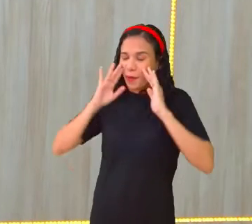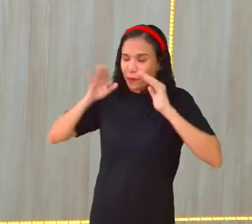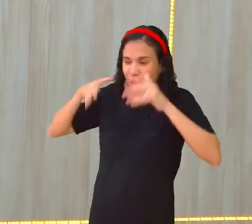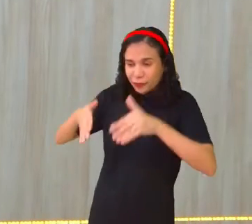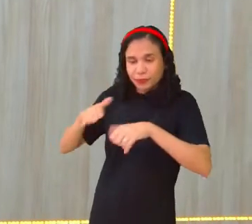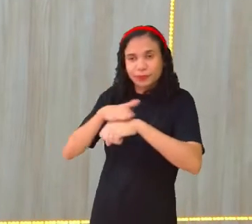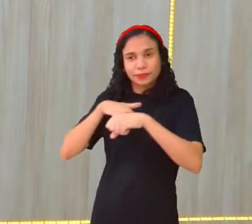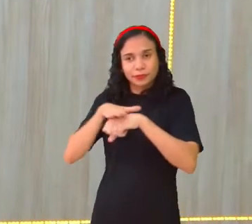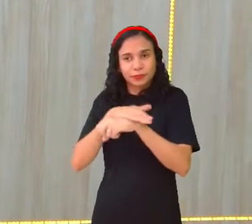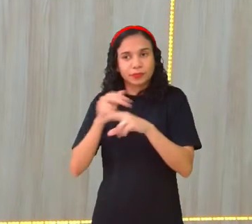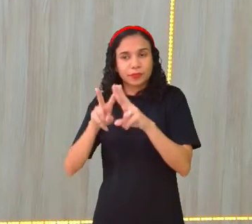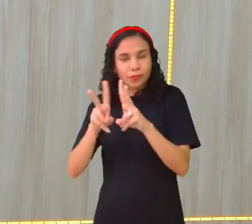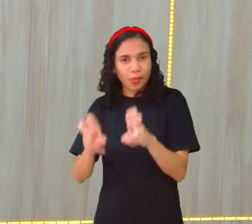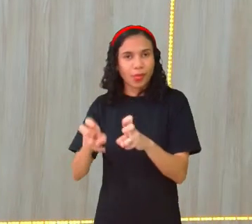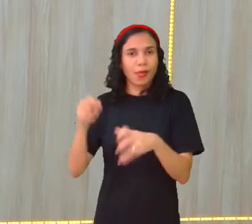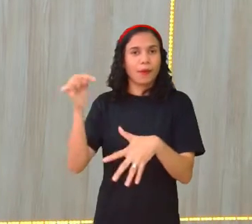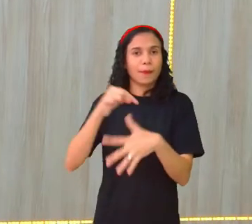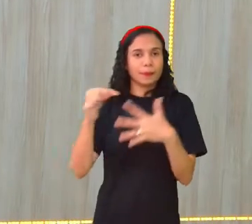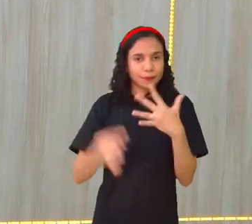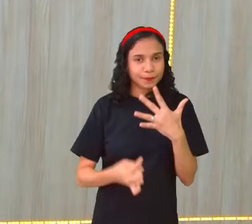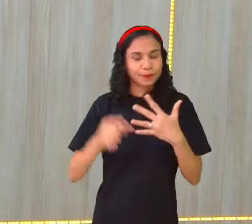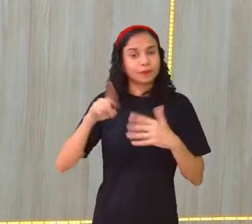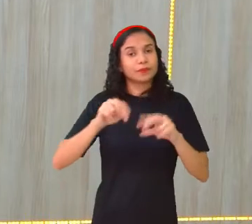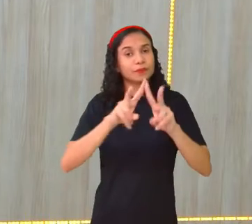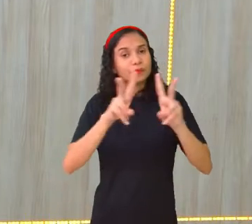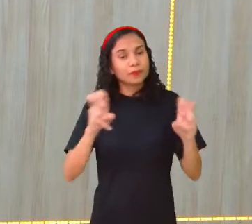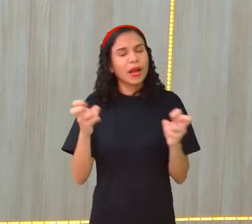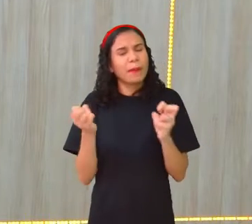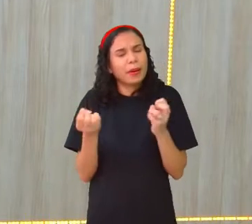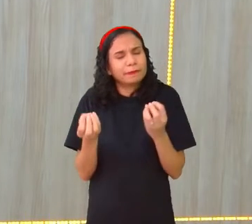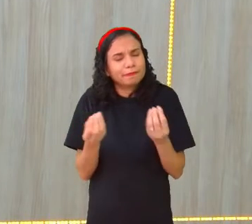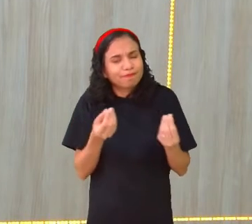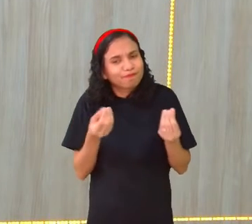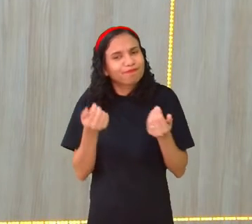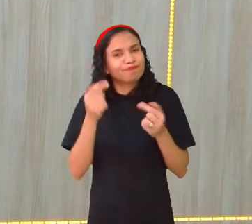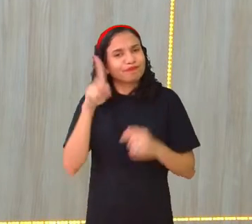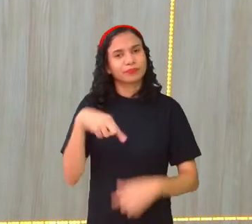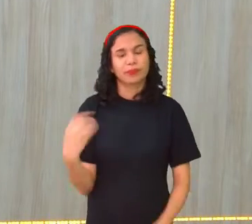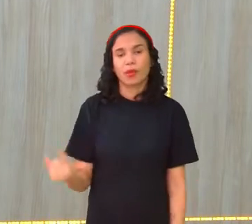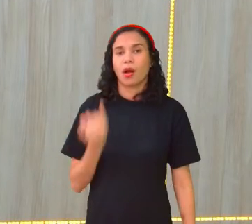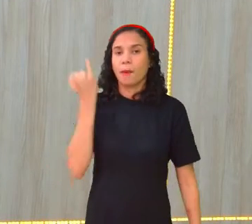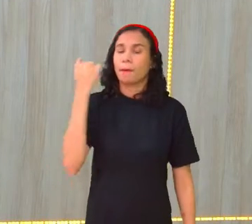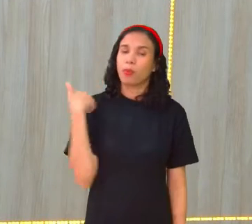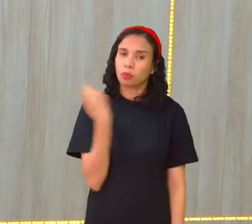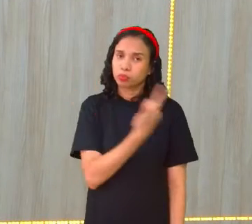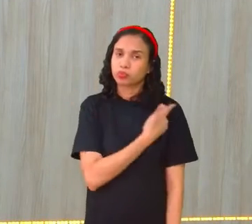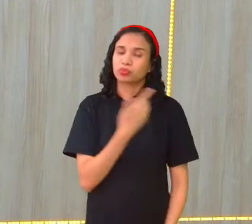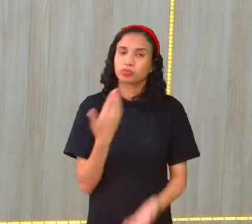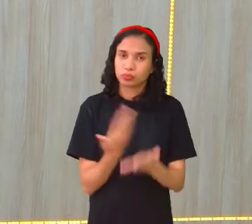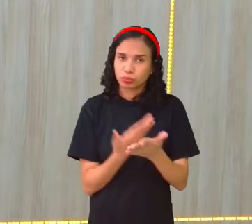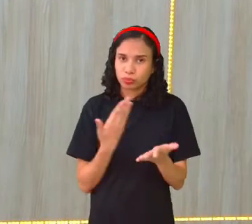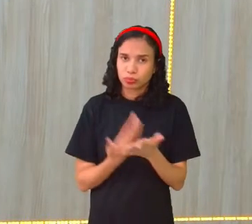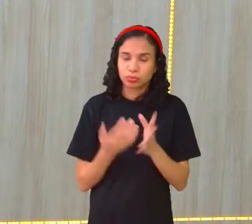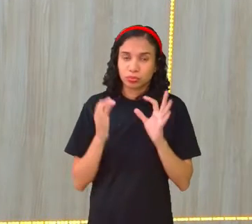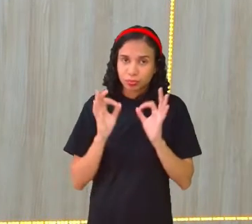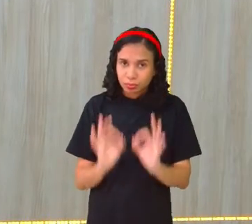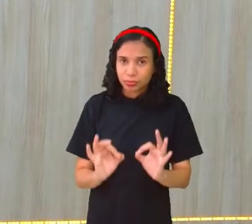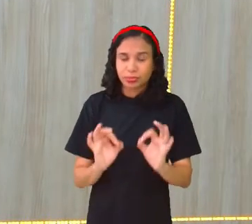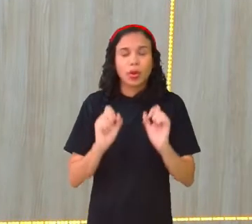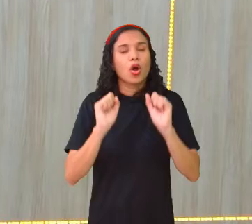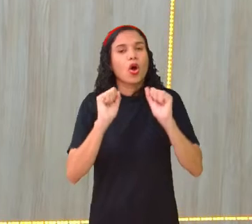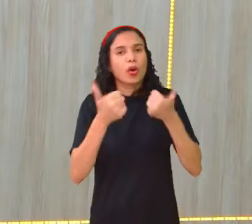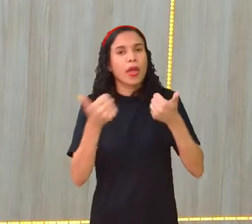dedicar a conversar sobre essas questões, né? Que é um tema muito sensível, mas importantíssimo de ser trabalhado. Mas,